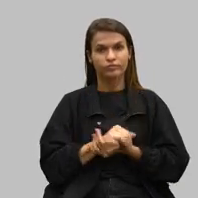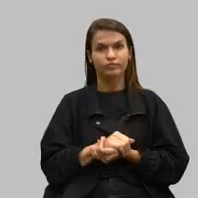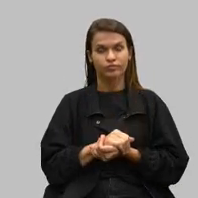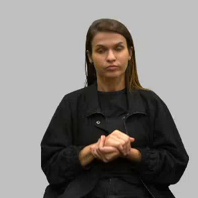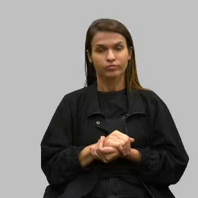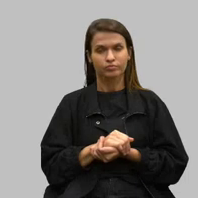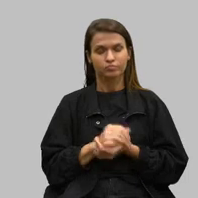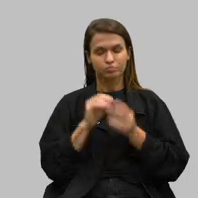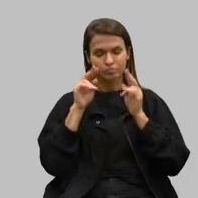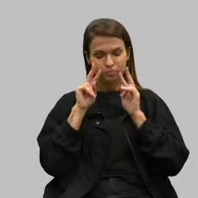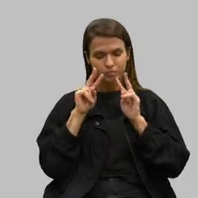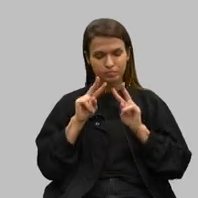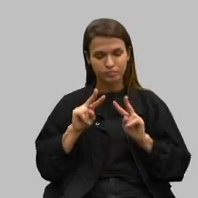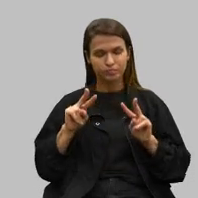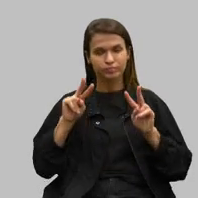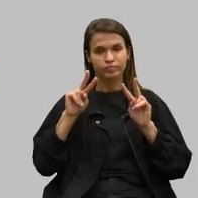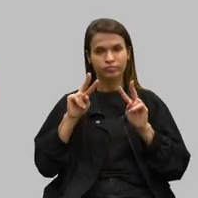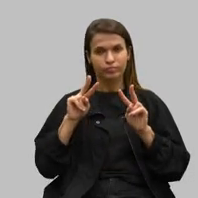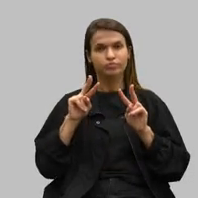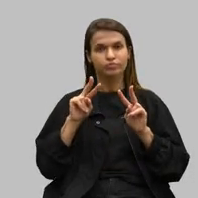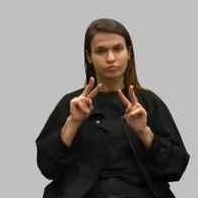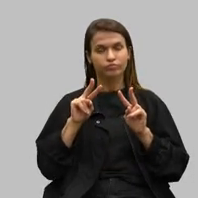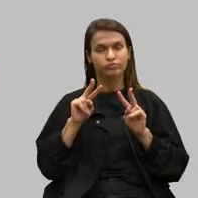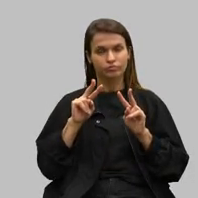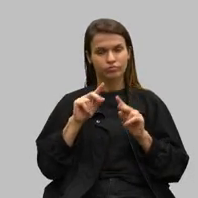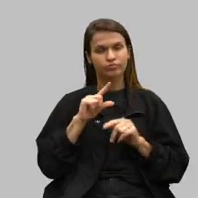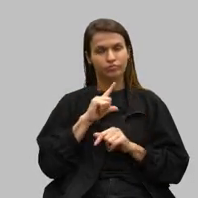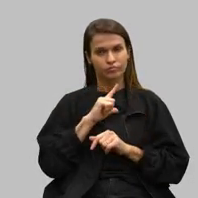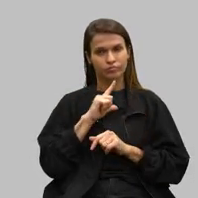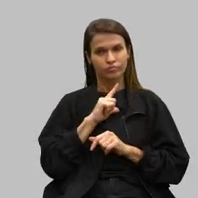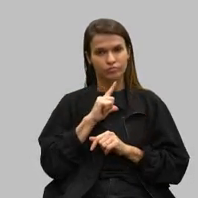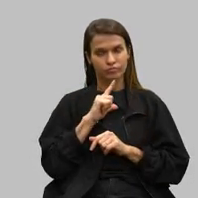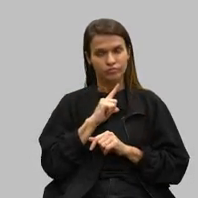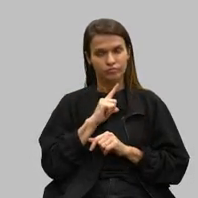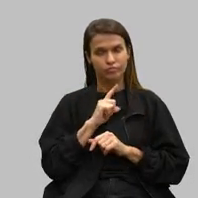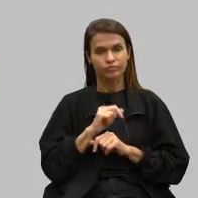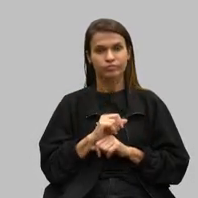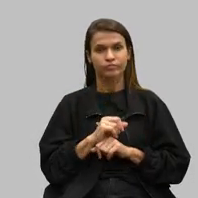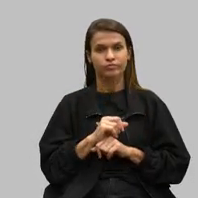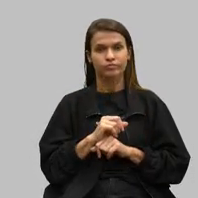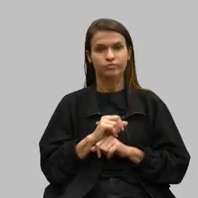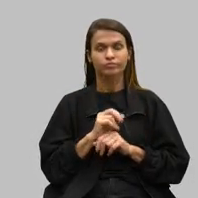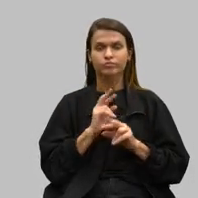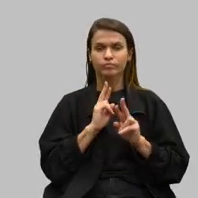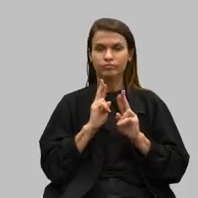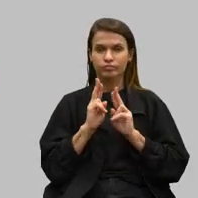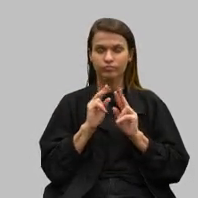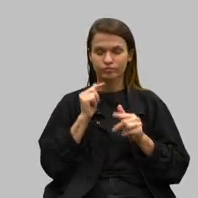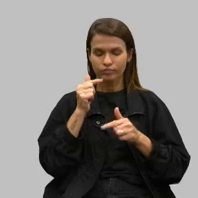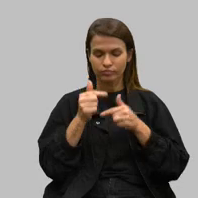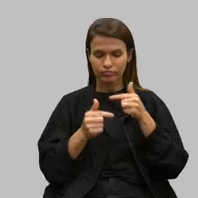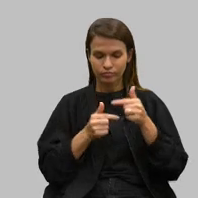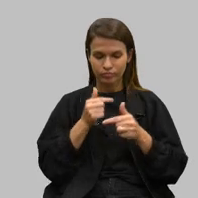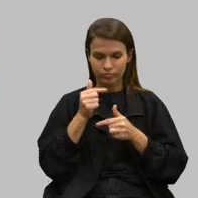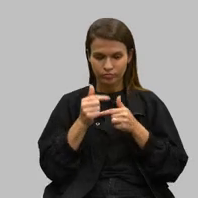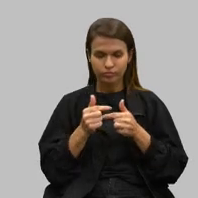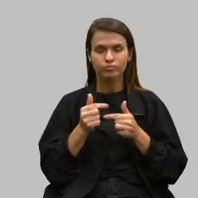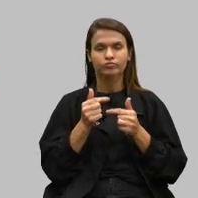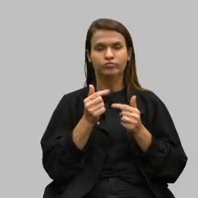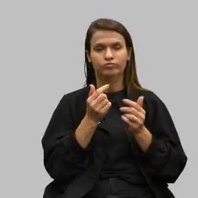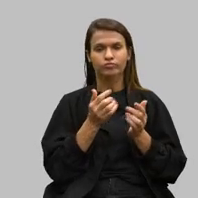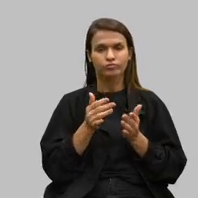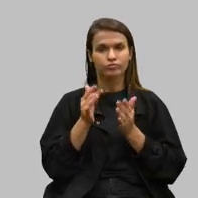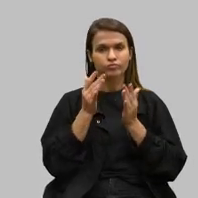olhar que vem tendo em relação aos trabalhos realizados, à produtividade,